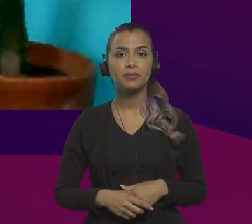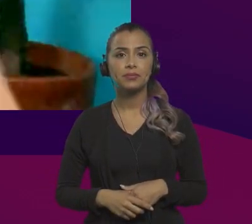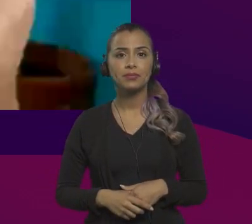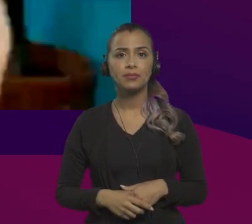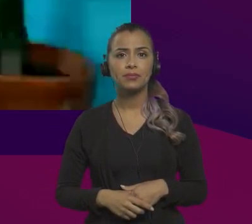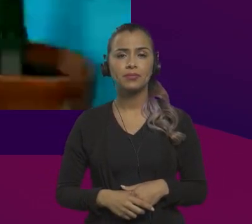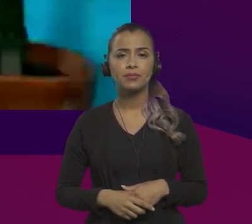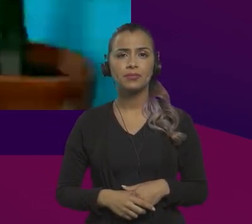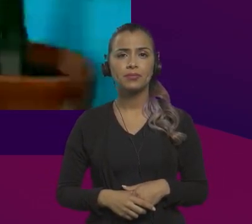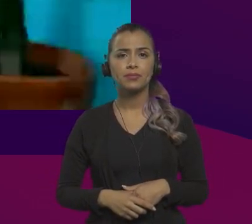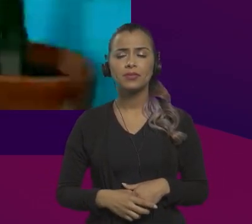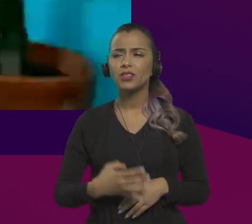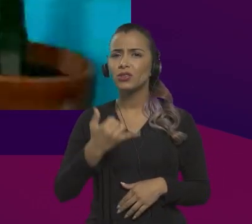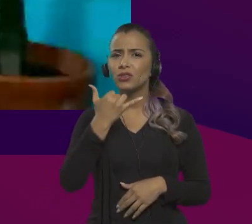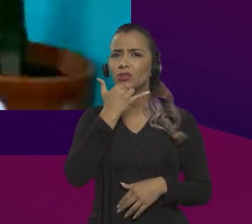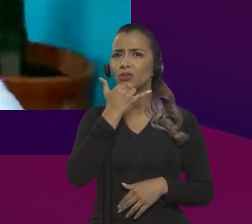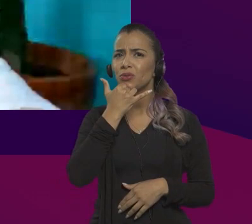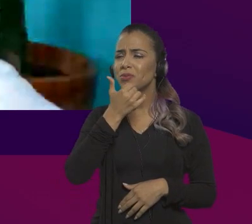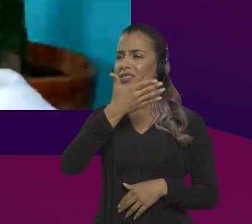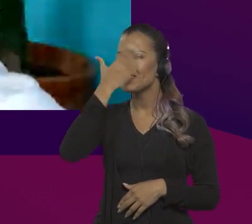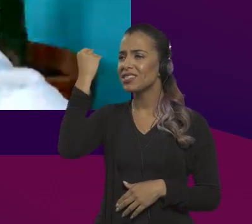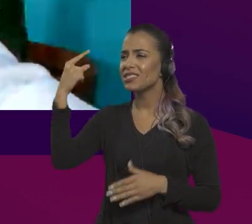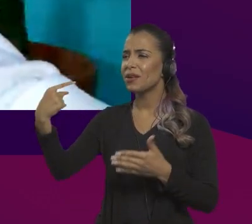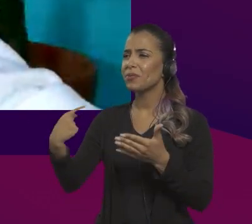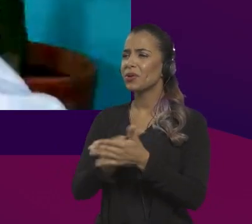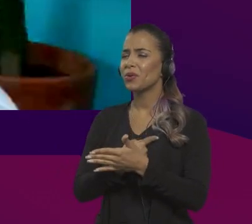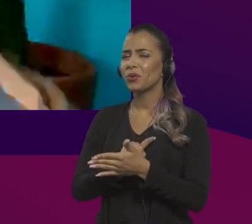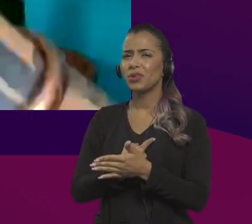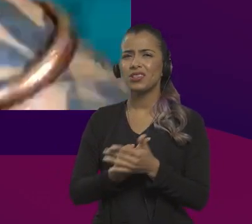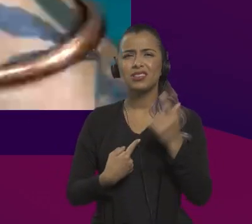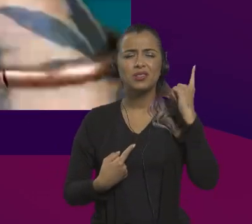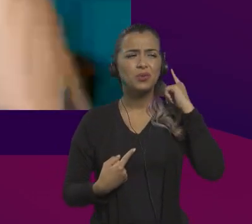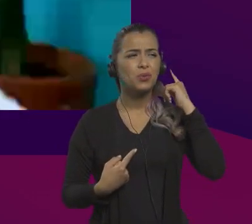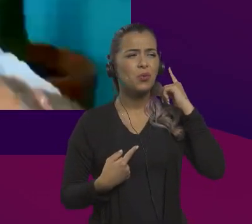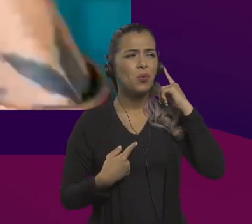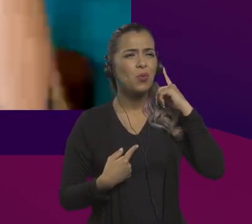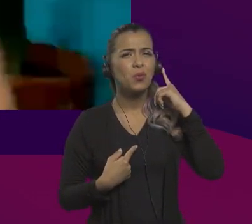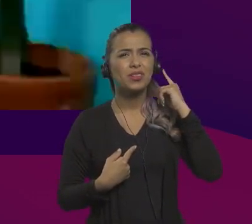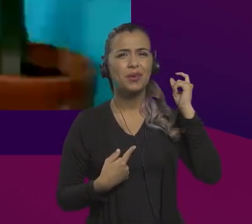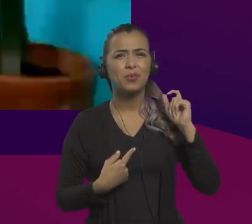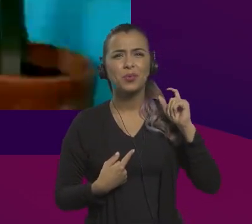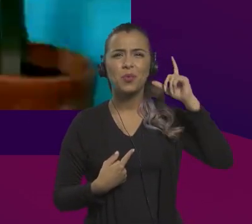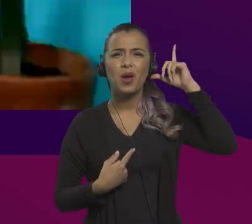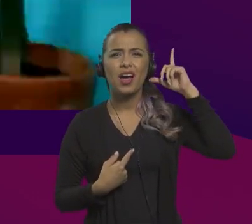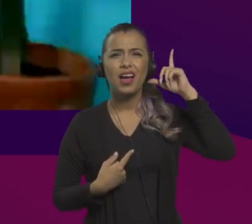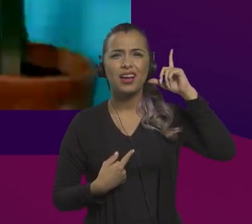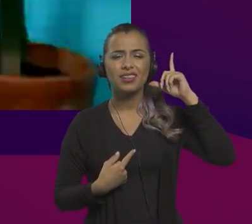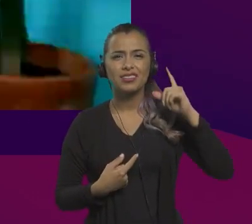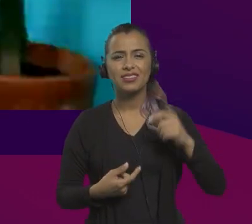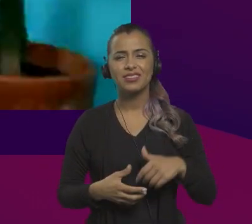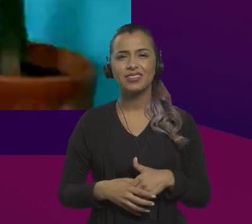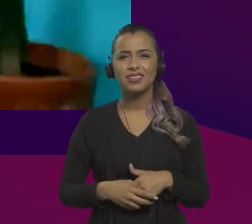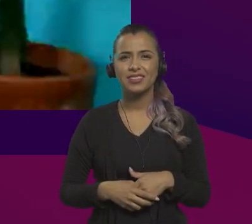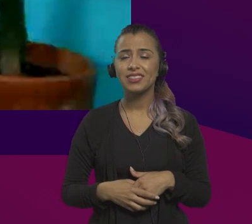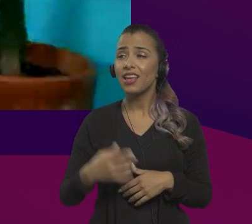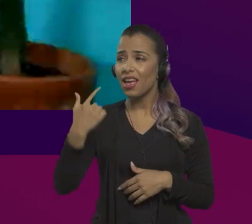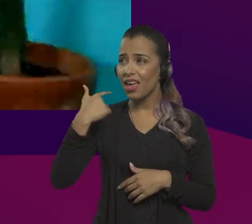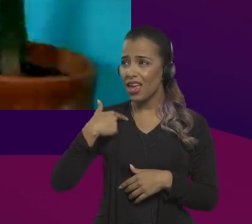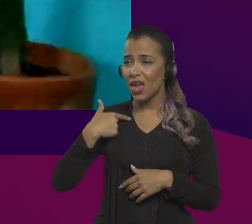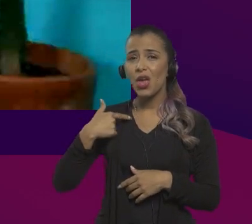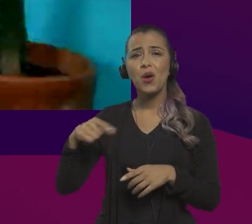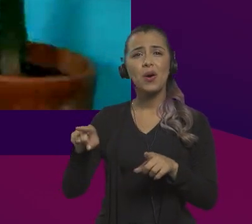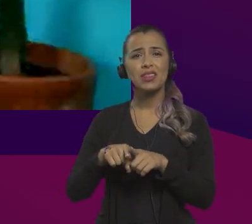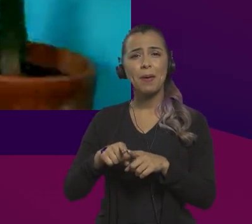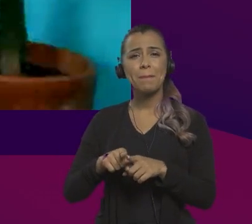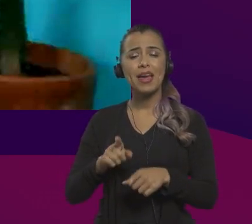desculpa, eu esqueci até a sua pergunta, que eu tô ouvindo meu áudio. Tá ouvindo? Eu quero saber. Eu sou pisciana, a pisciana não consegue. Eu também sou pisciana, tá